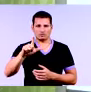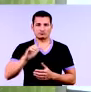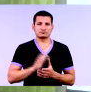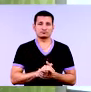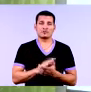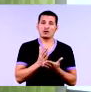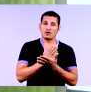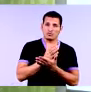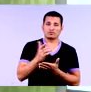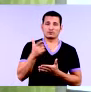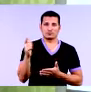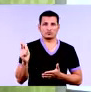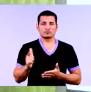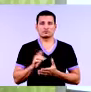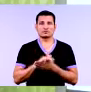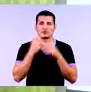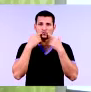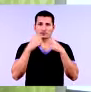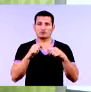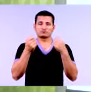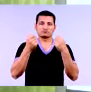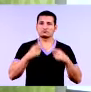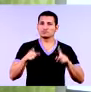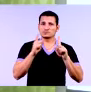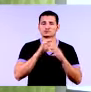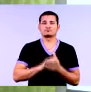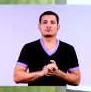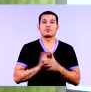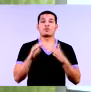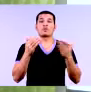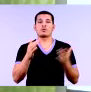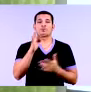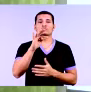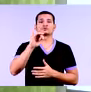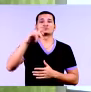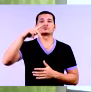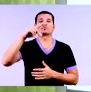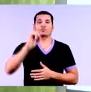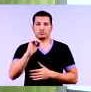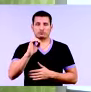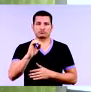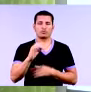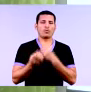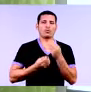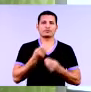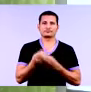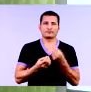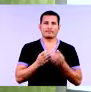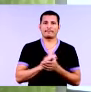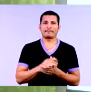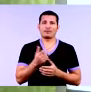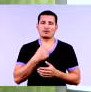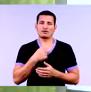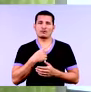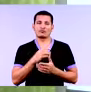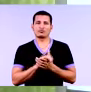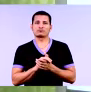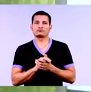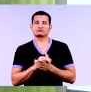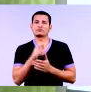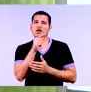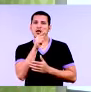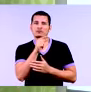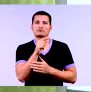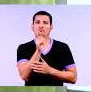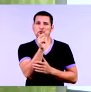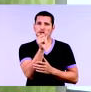outras linguagens, eu não preciso definir o tipo que quero trabalhar. Como assim? Se eu definir que essa variável